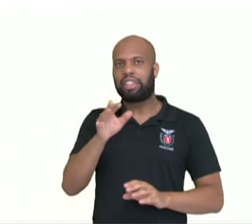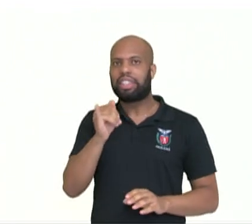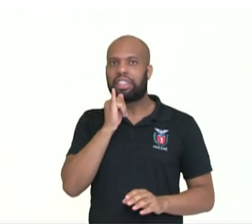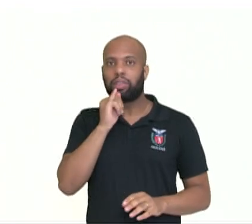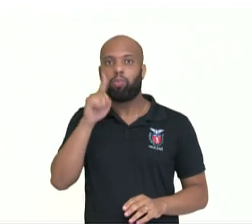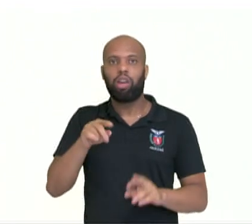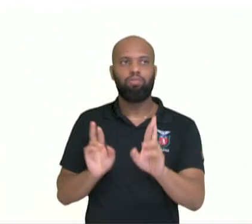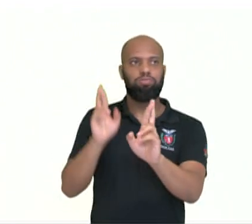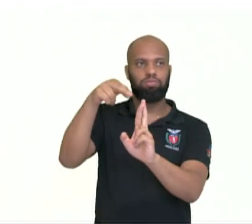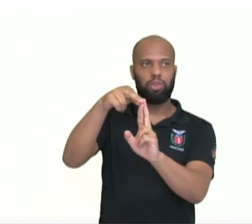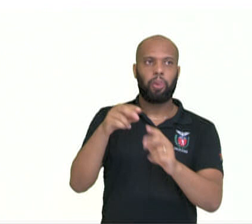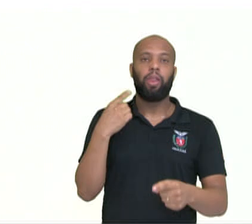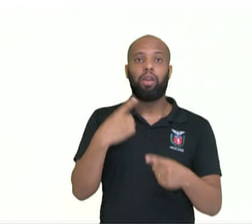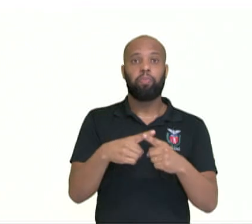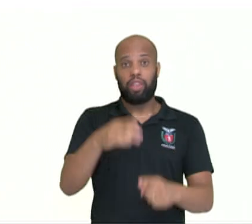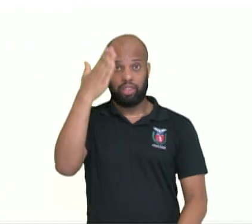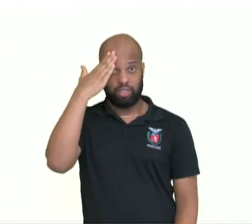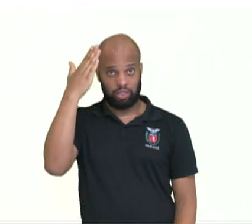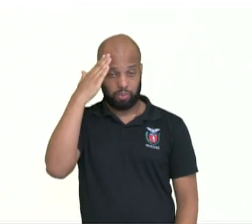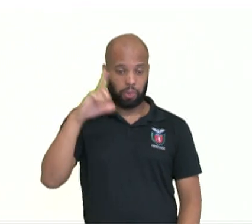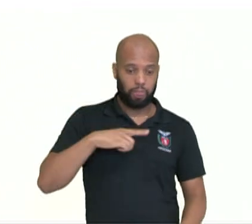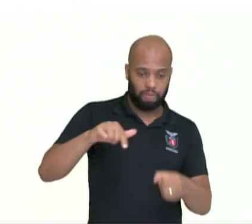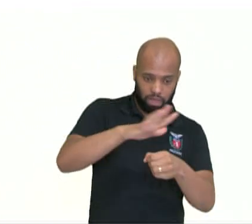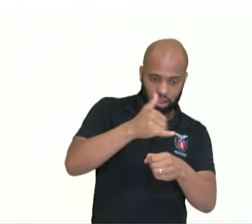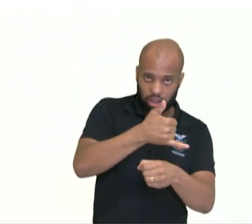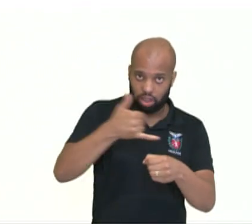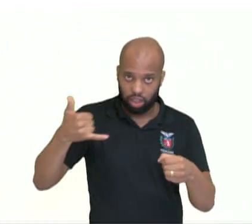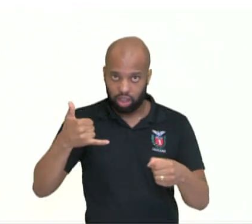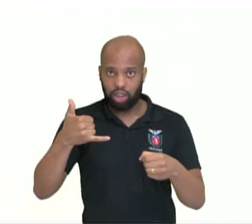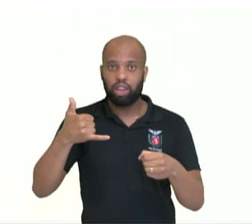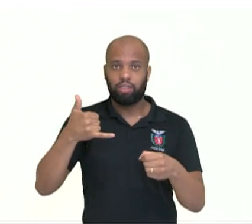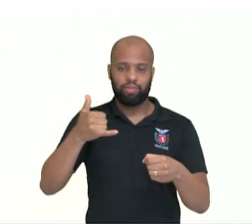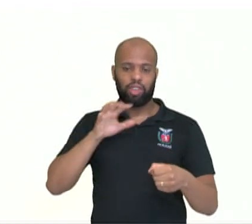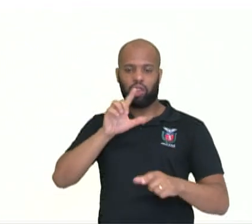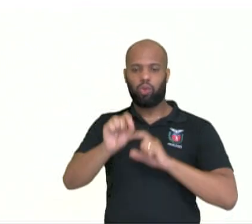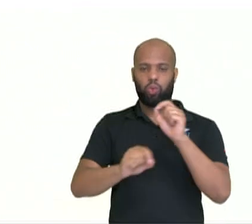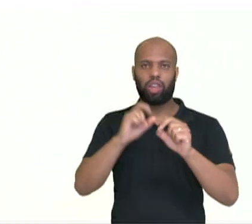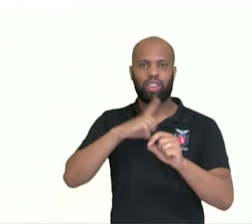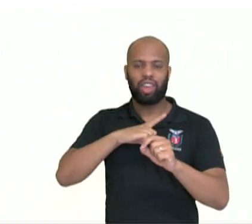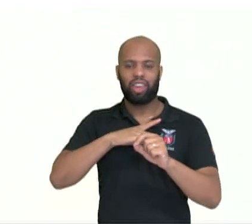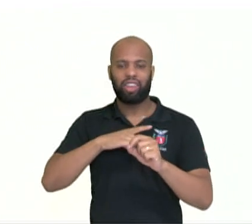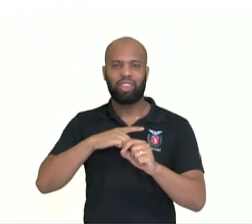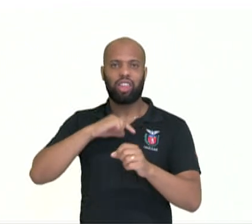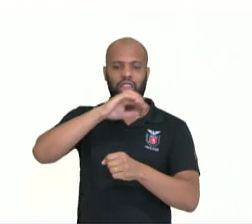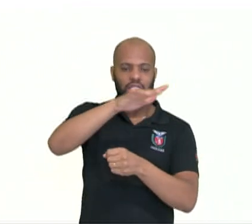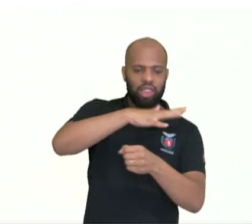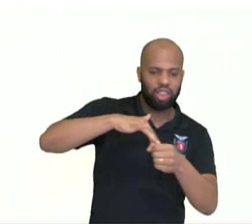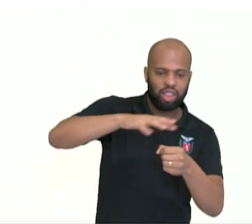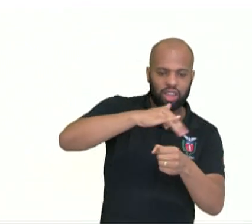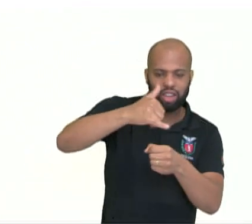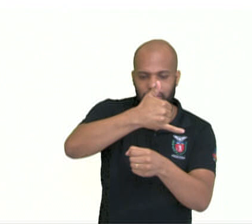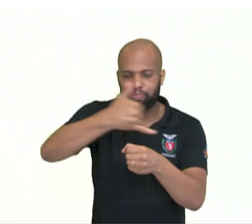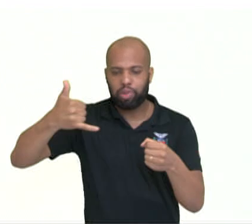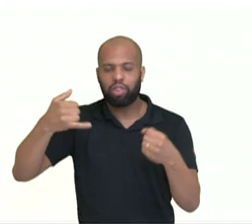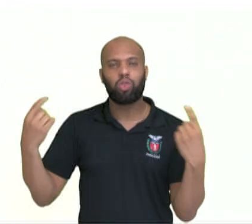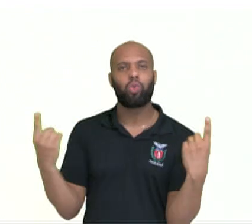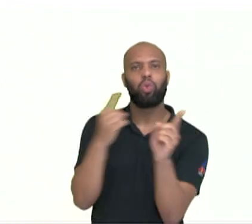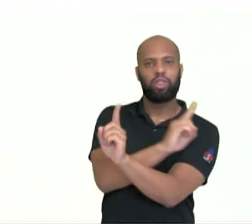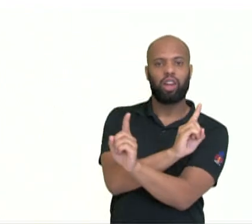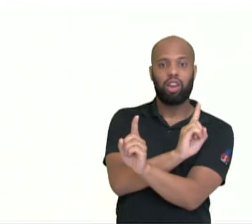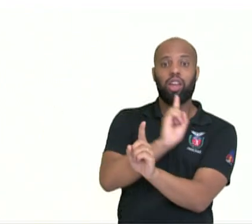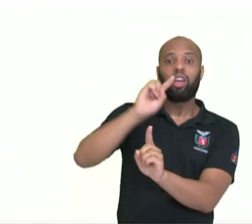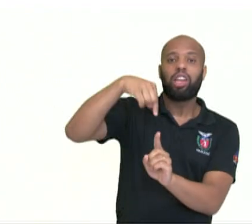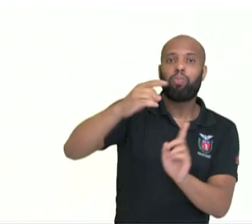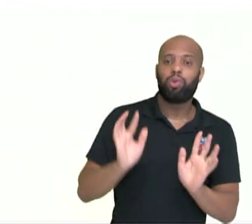como referência para sabermos que as cargas elétricas adquiridas são opostas. E no final, devido a essas cargas elétricas